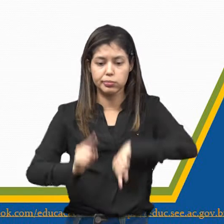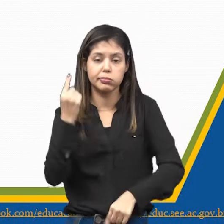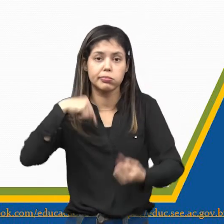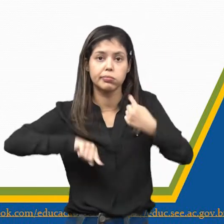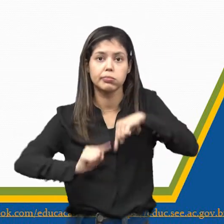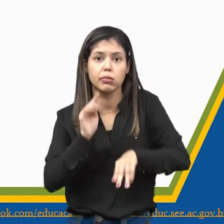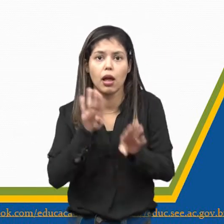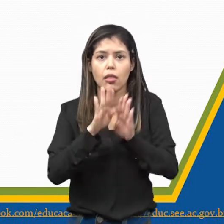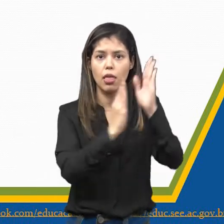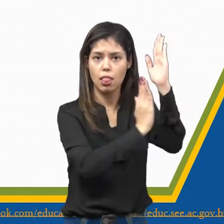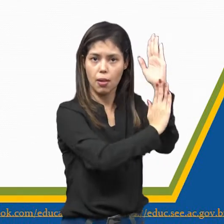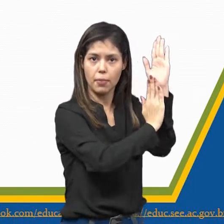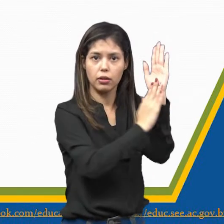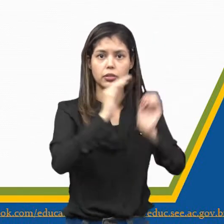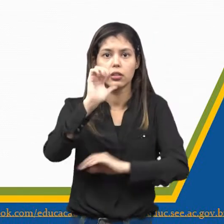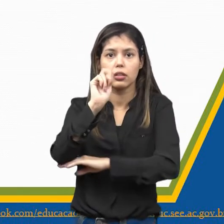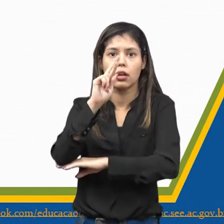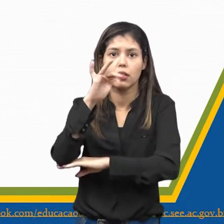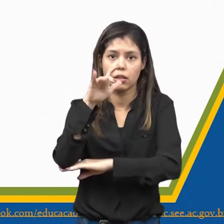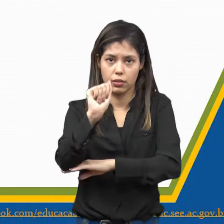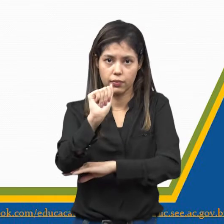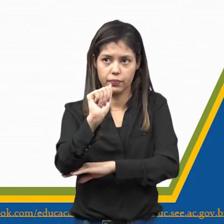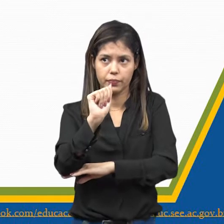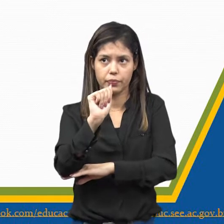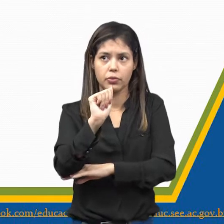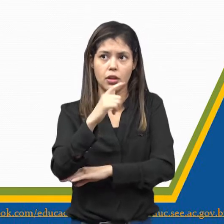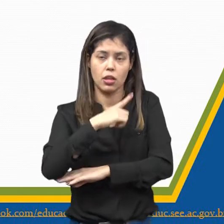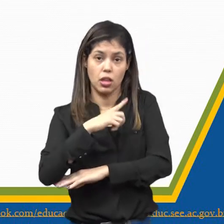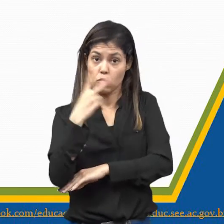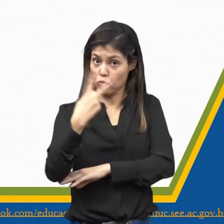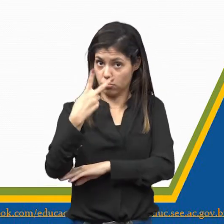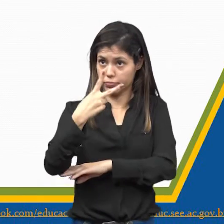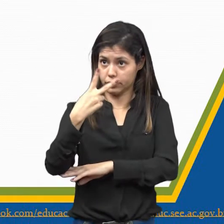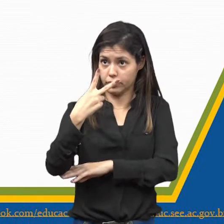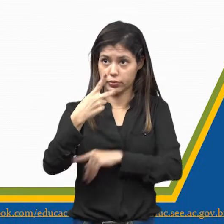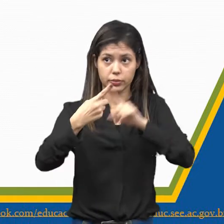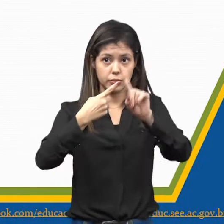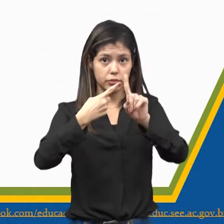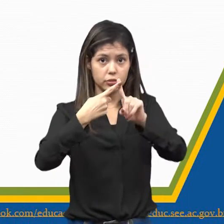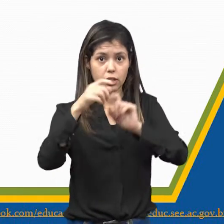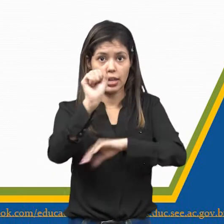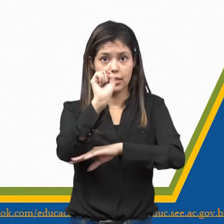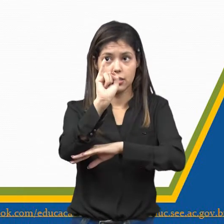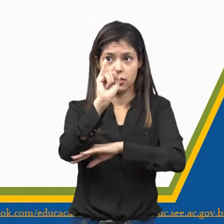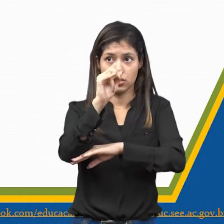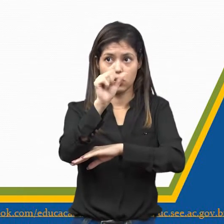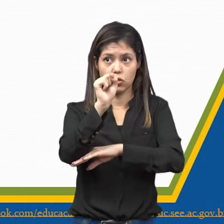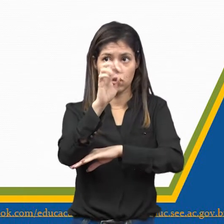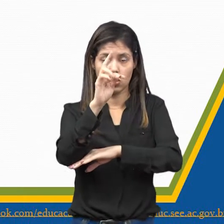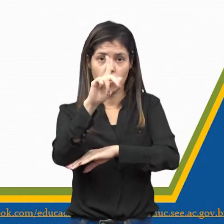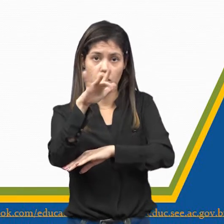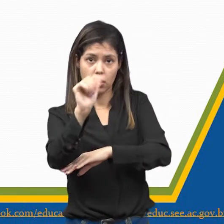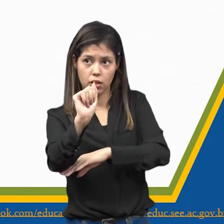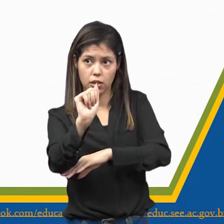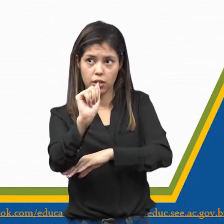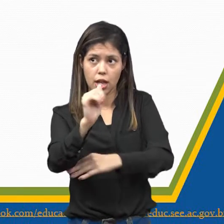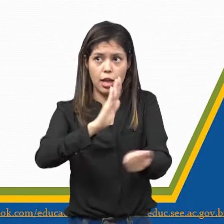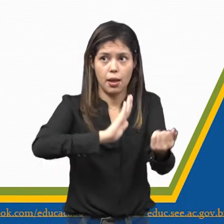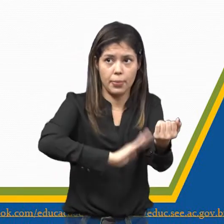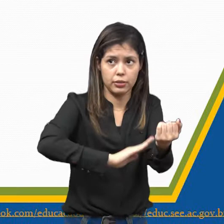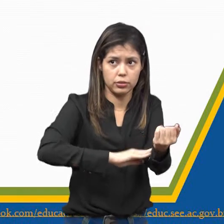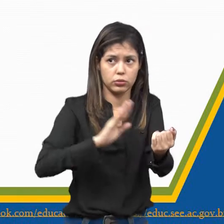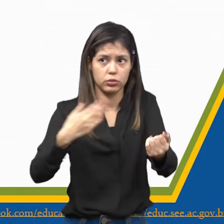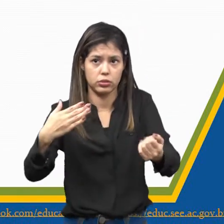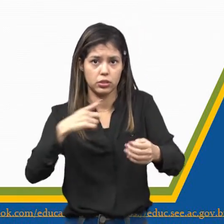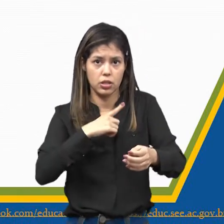exerce nas paredes das nossas artérias. E existem duas. A primeira delas é a pressão sistólica, né? Que é